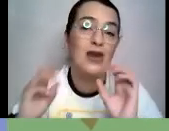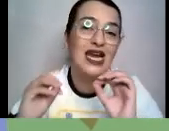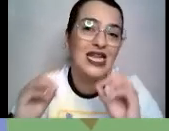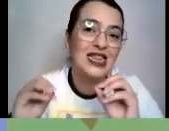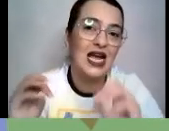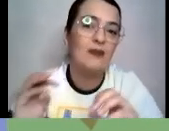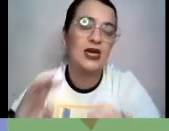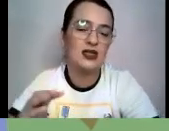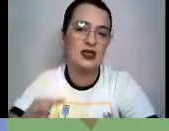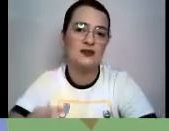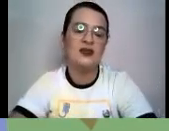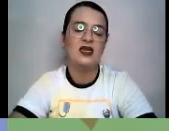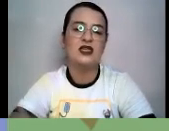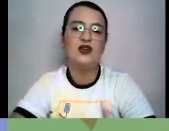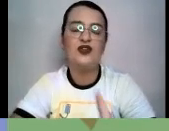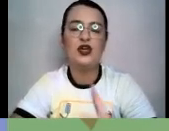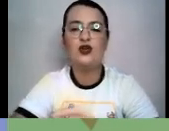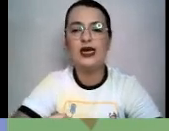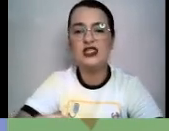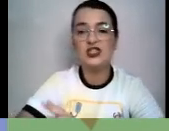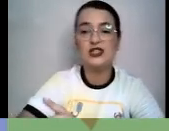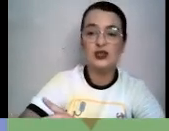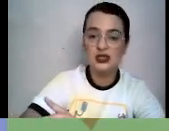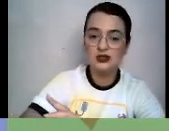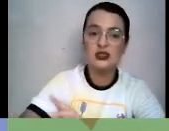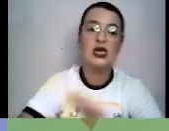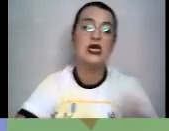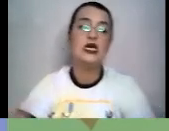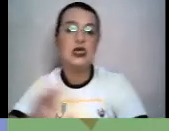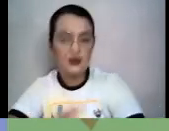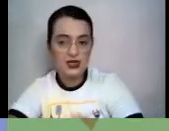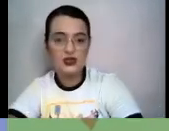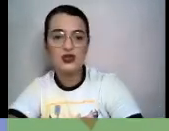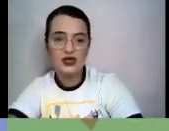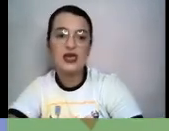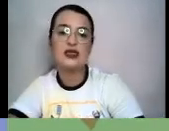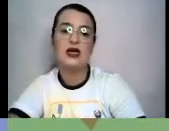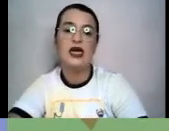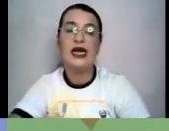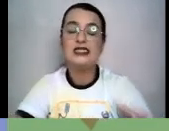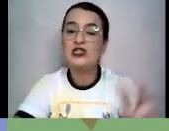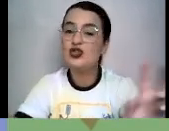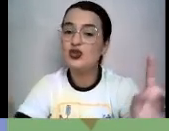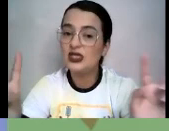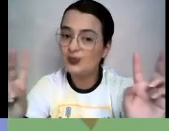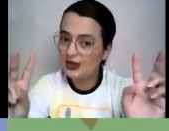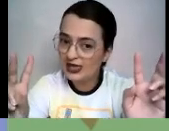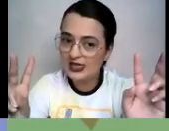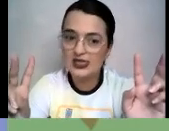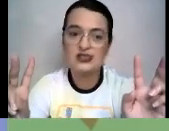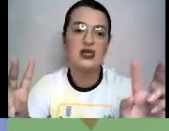quanto militarmente. Então, ficou aí Estados Unidos e União Soviética. Essas